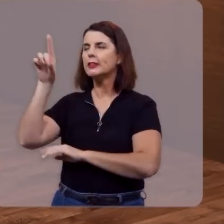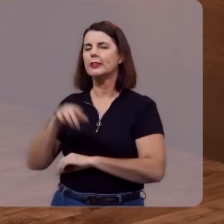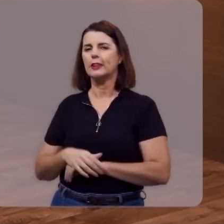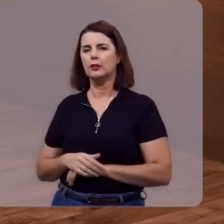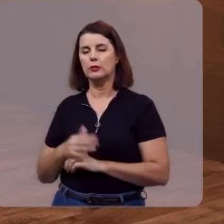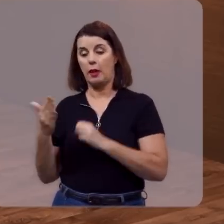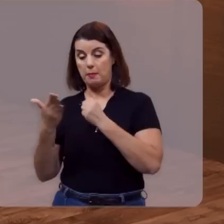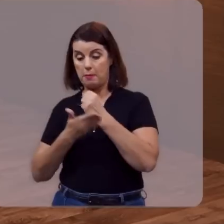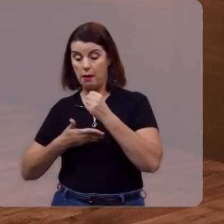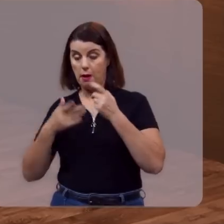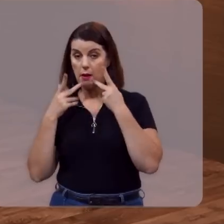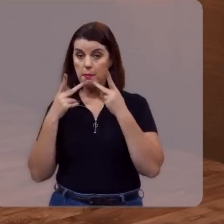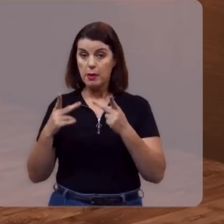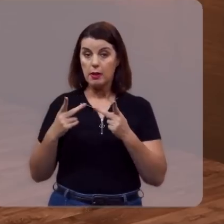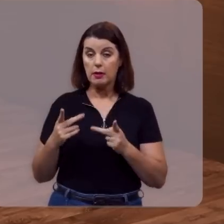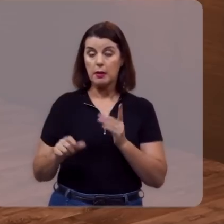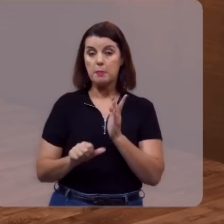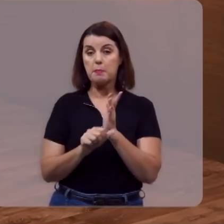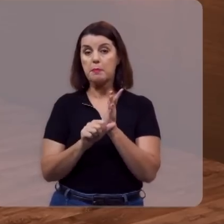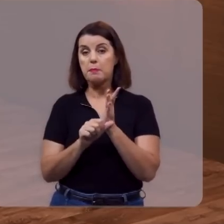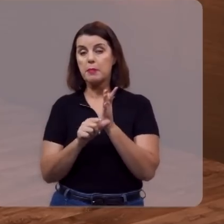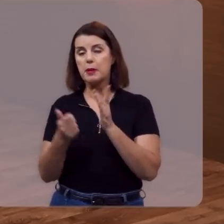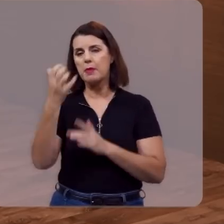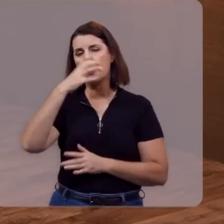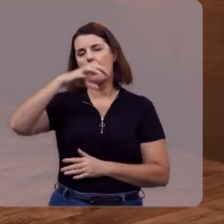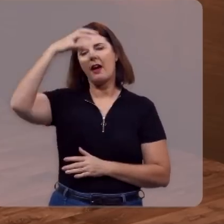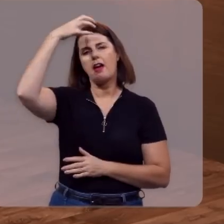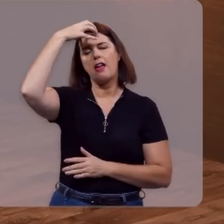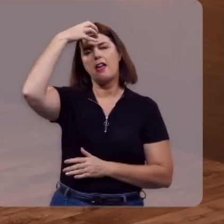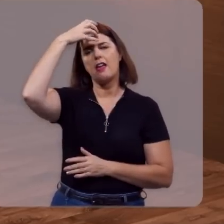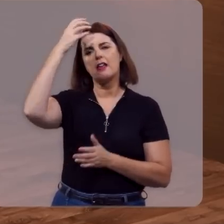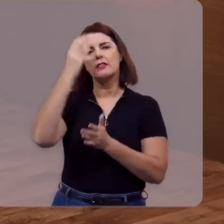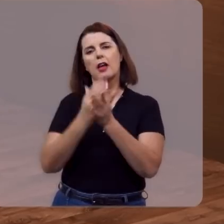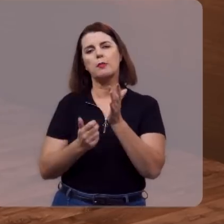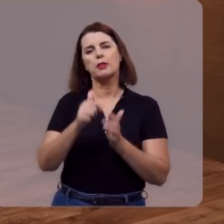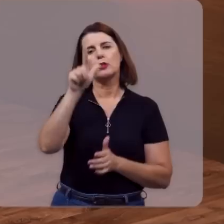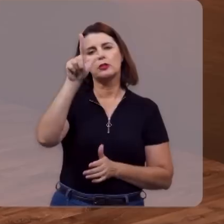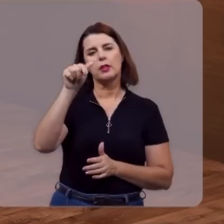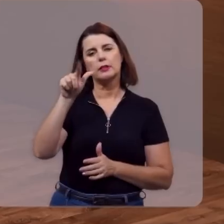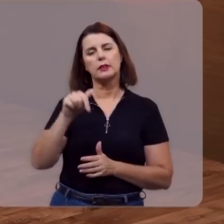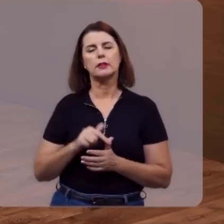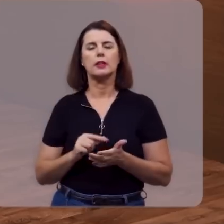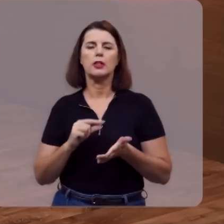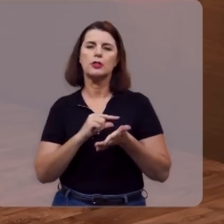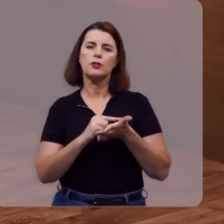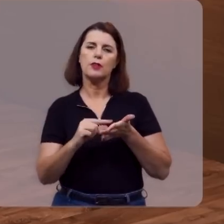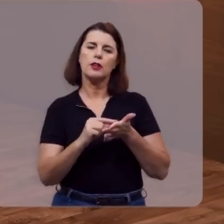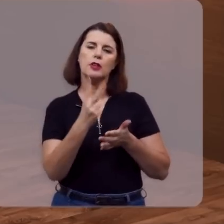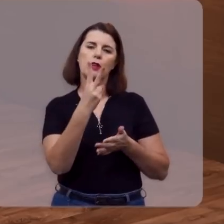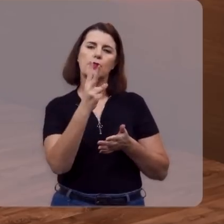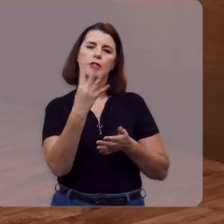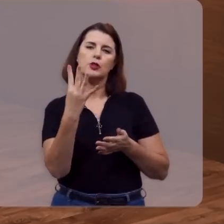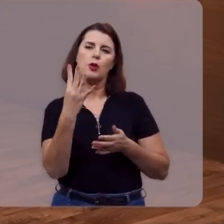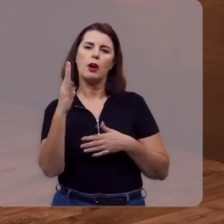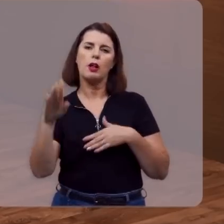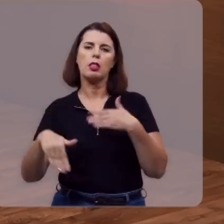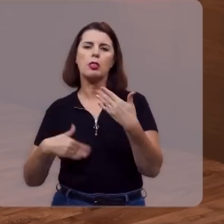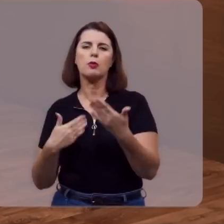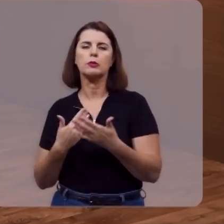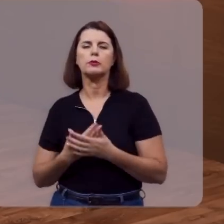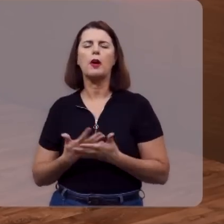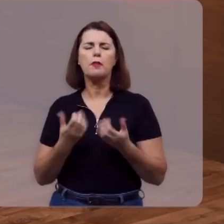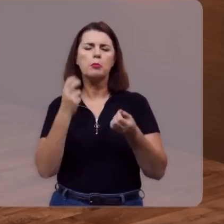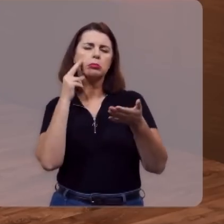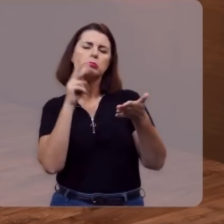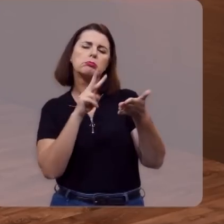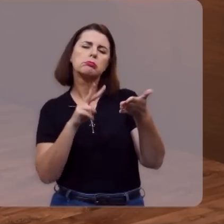esta mensagem em 1º livro dos Reis, capítulo 17, versículo 24.